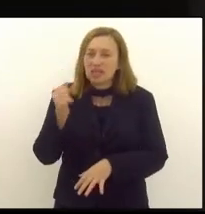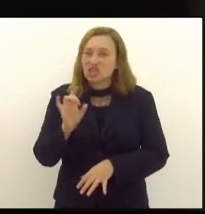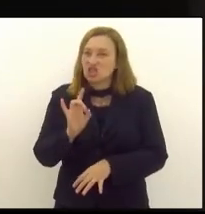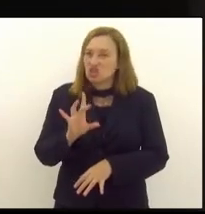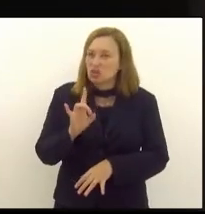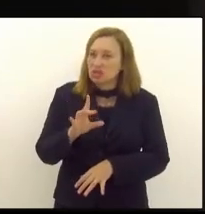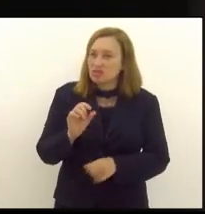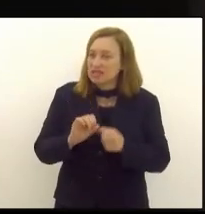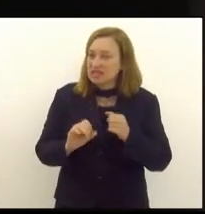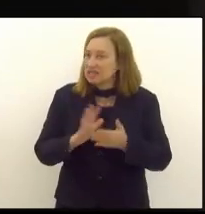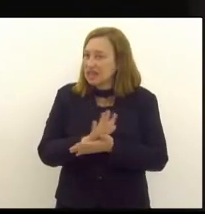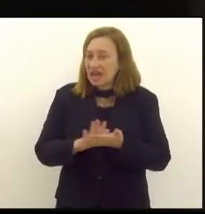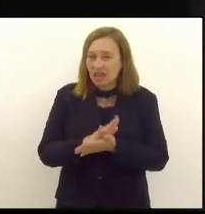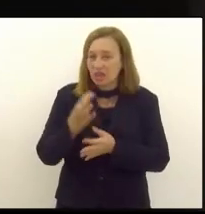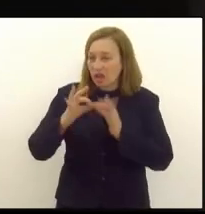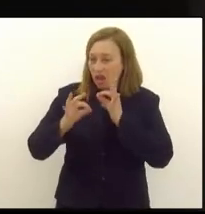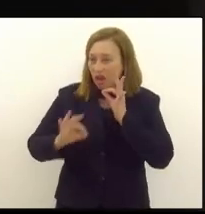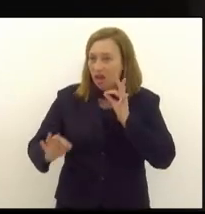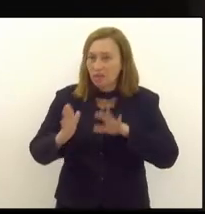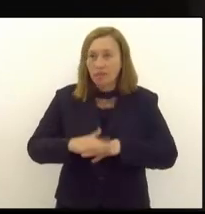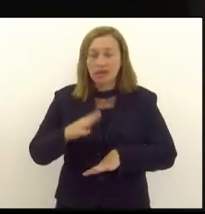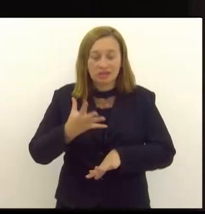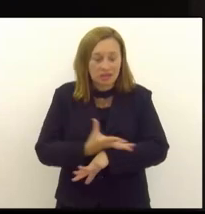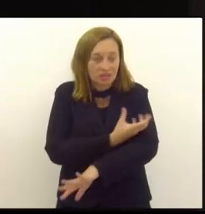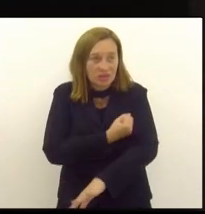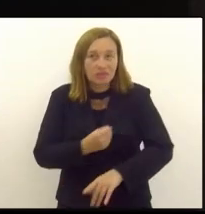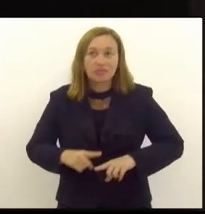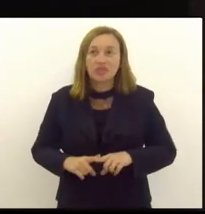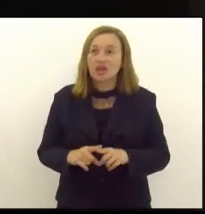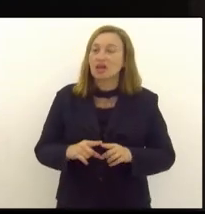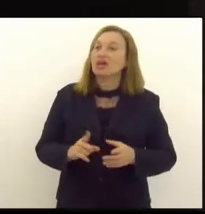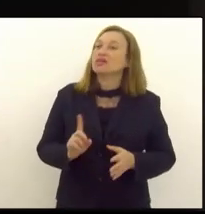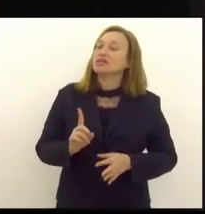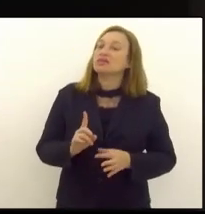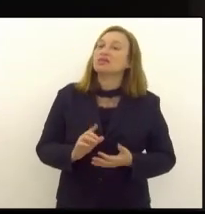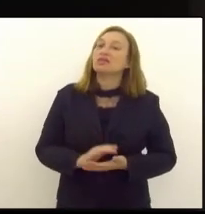sozinho, não vou me alongar mais, porque a gente se emociona,